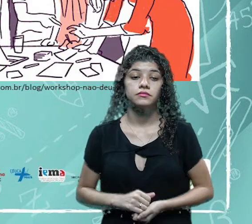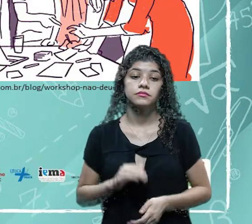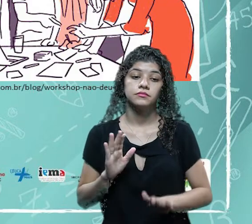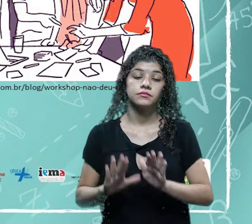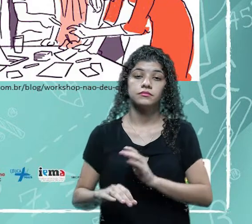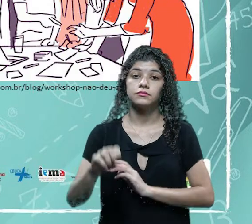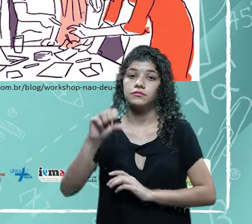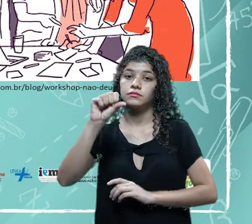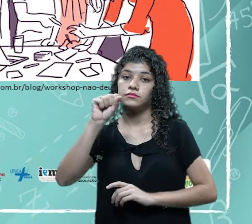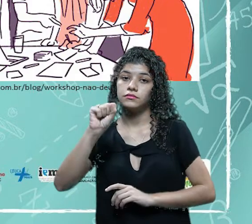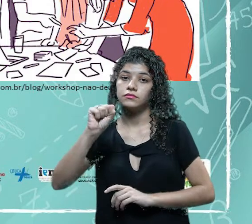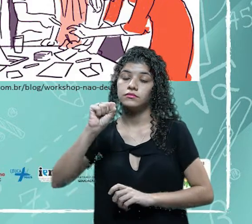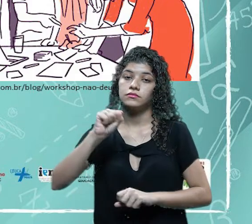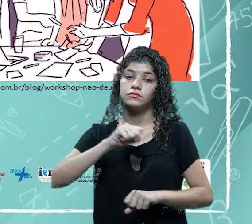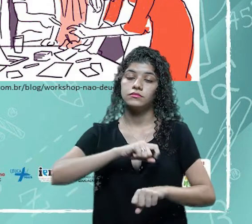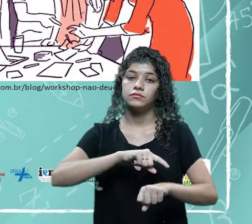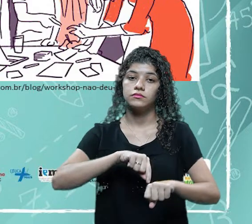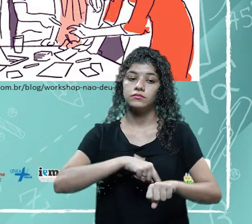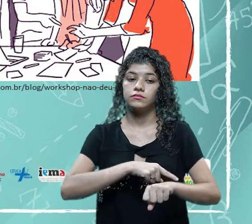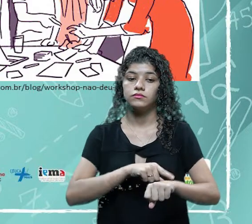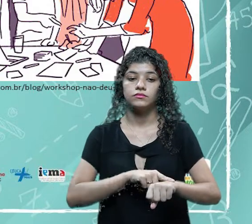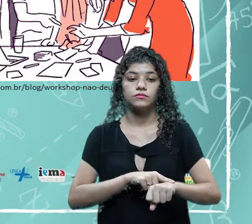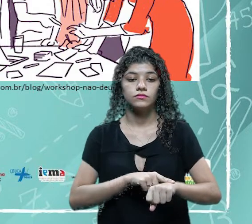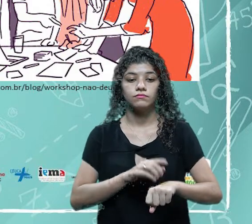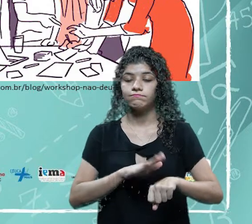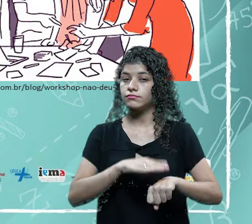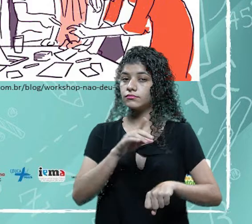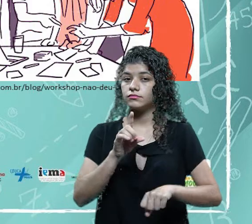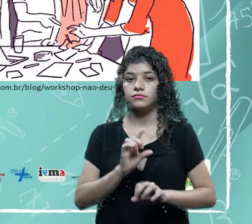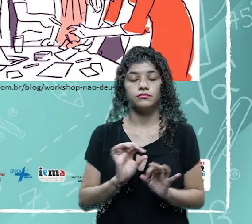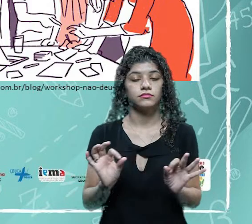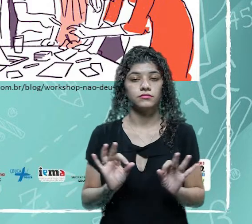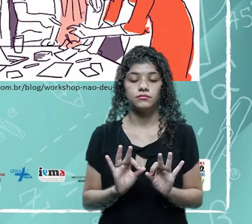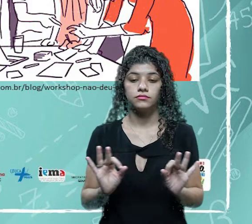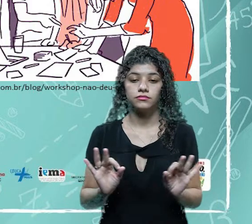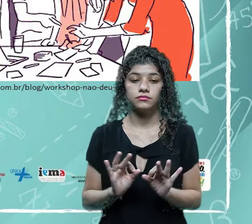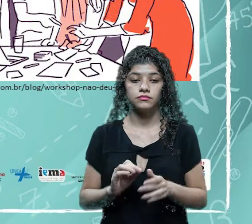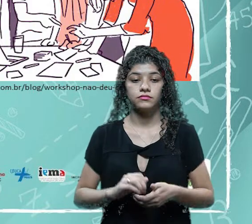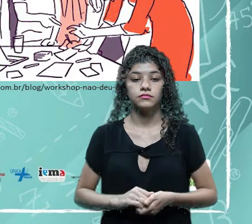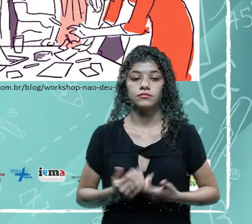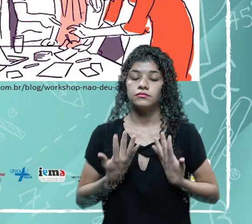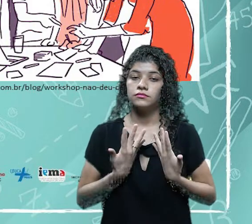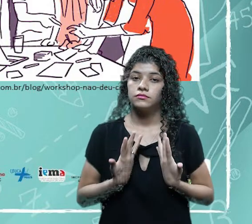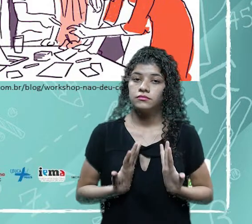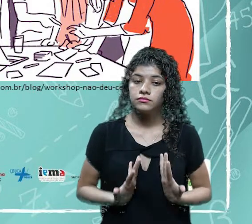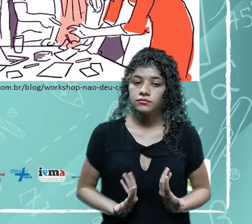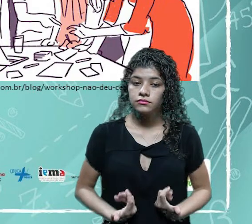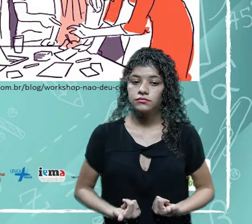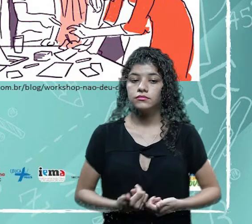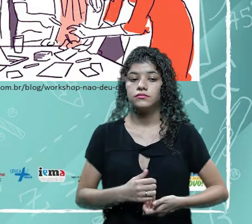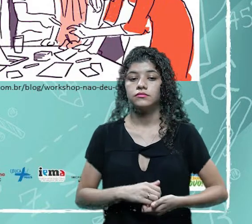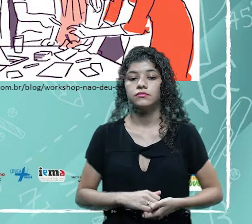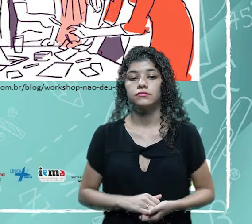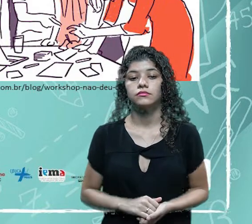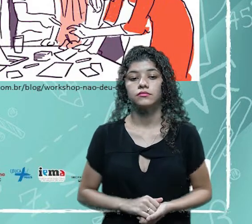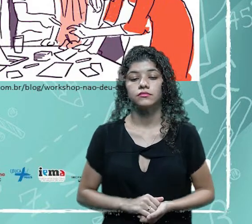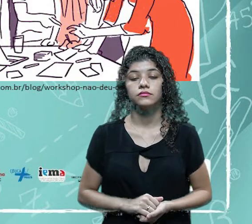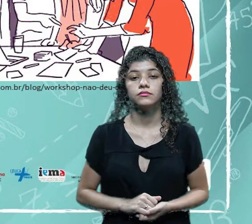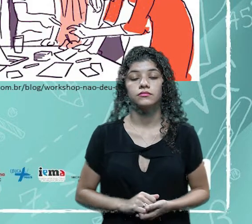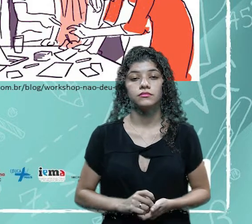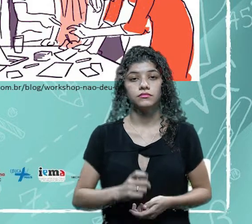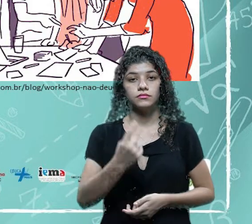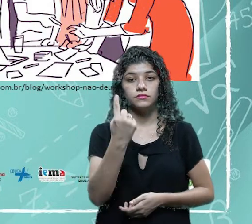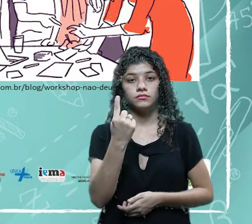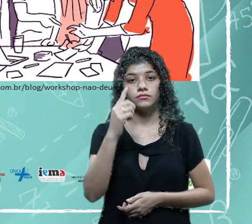o o Quixote dura 8 horas não mais que isso porque fica massante né cansativo ocorrendo em um